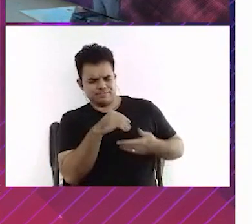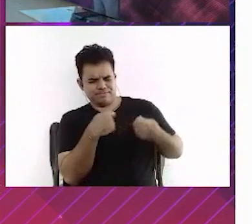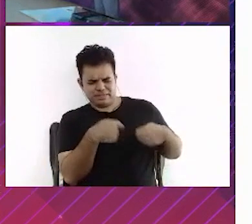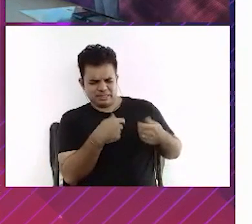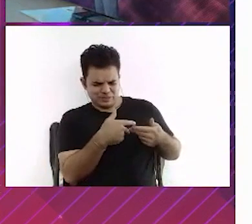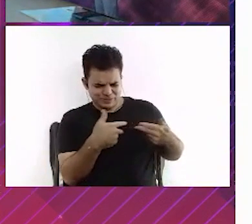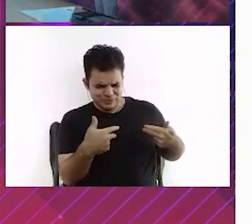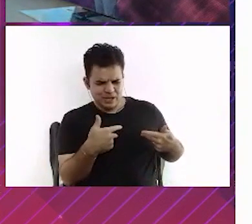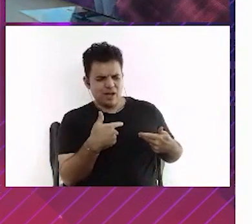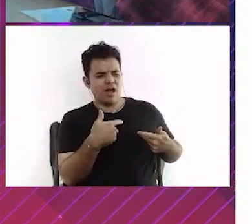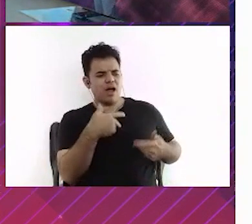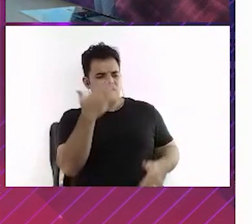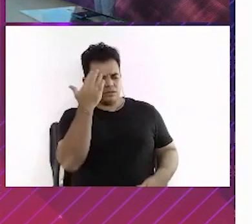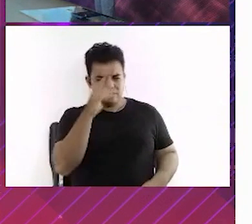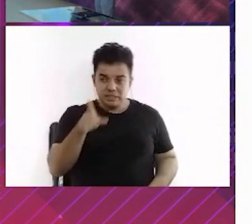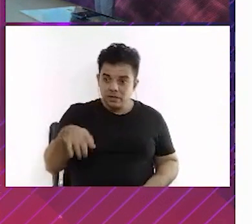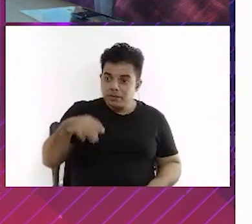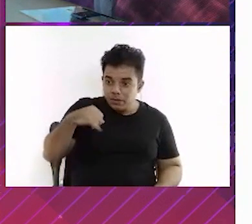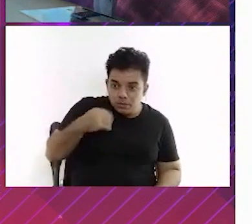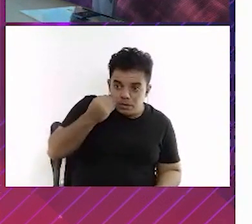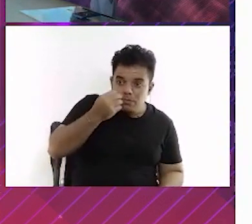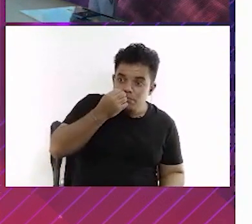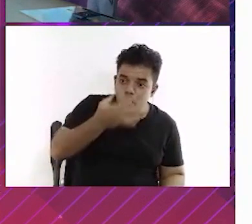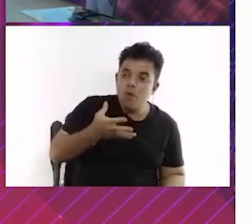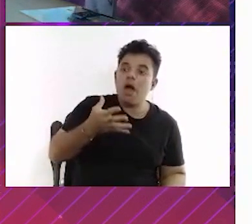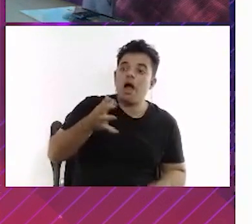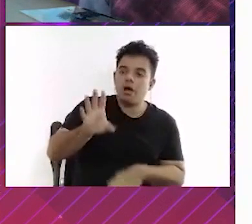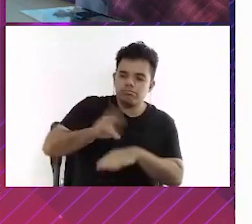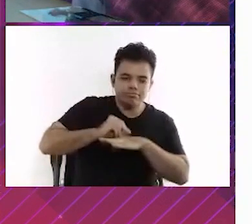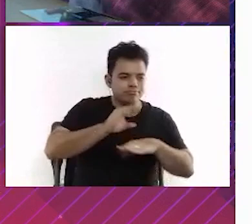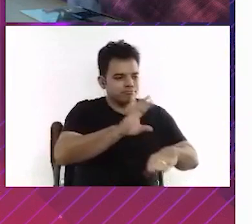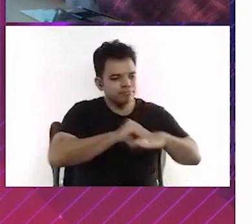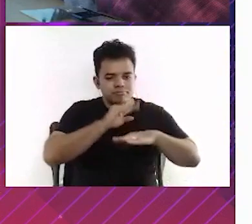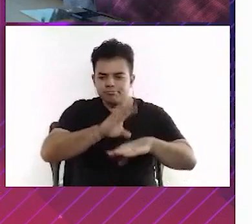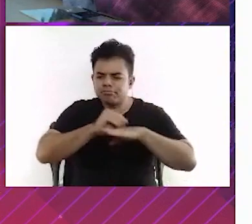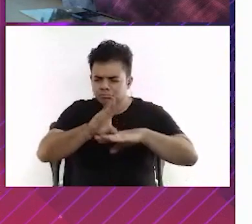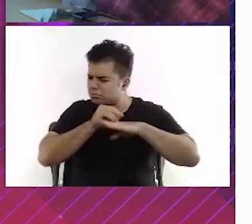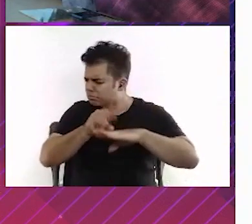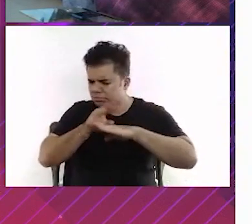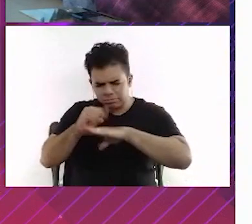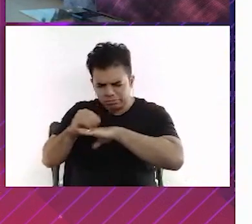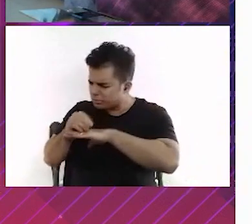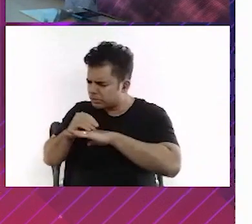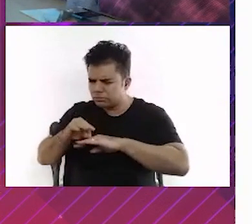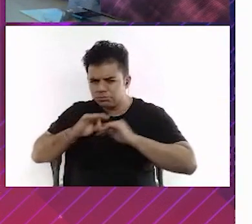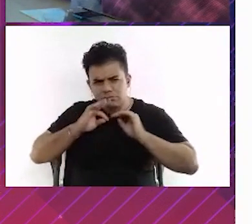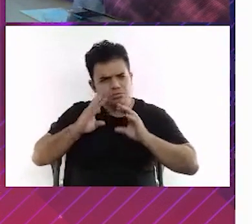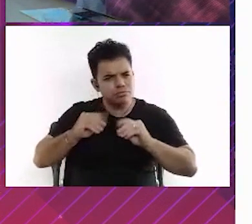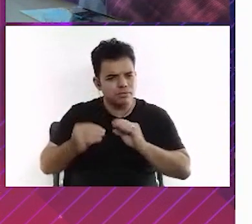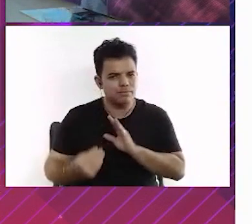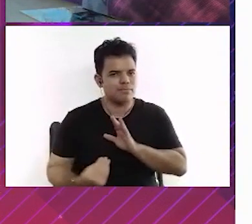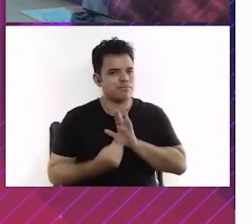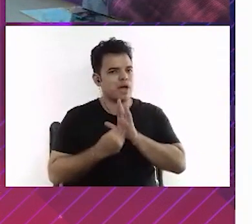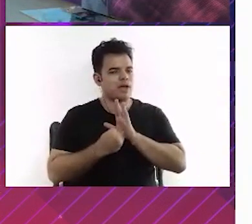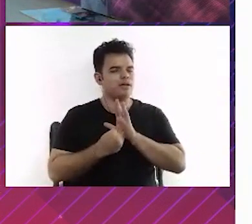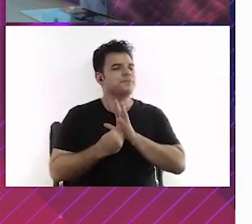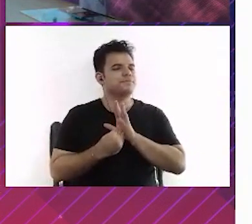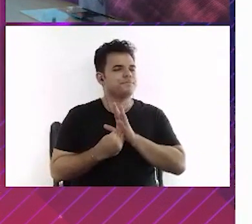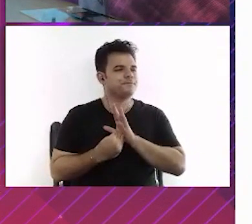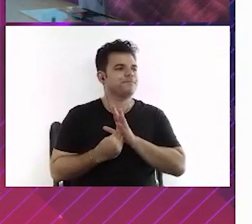oportunidades que eles podiam nos trazer. Então, isso fez com que...